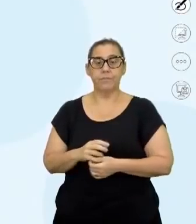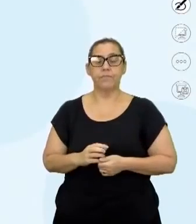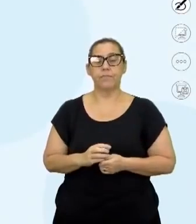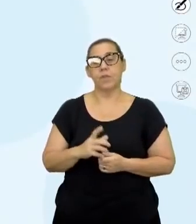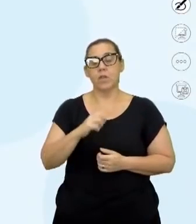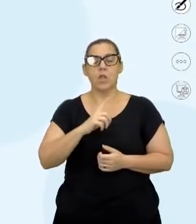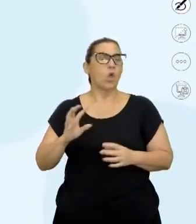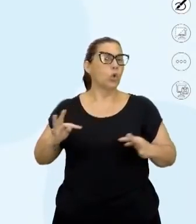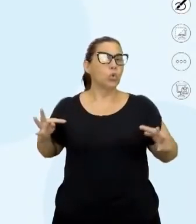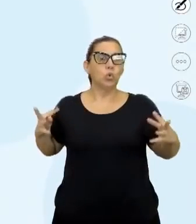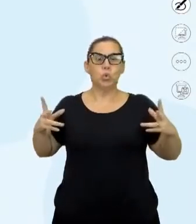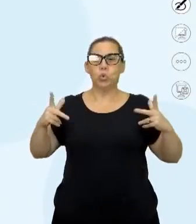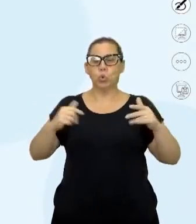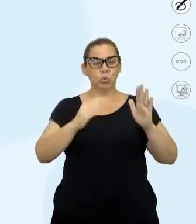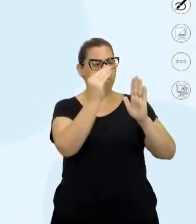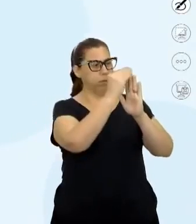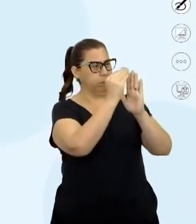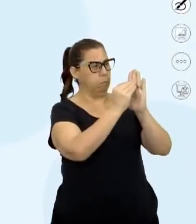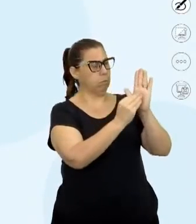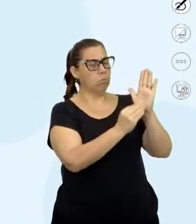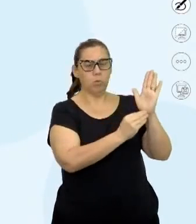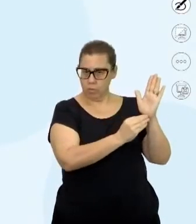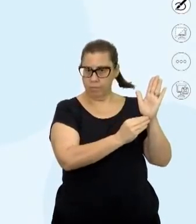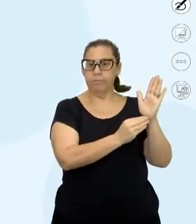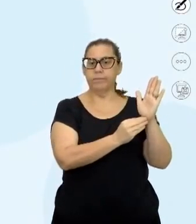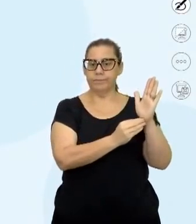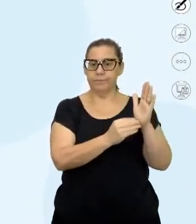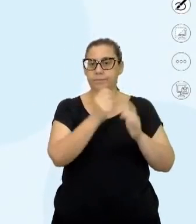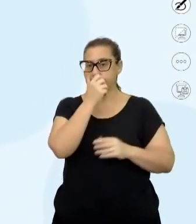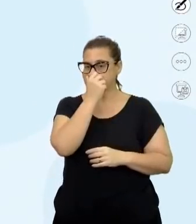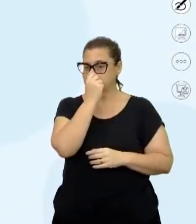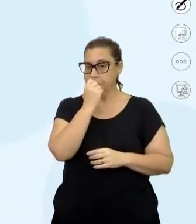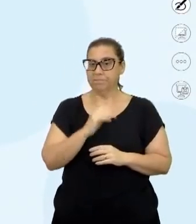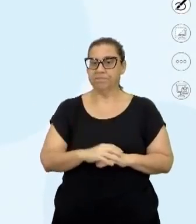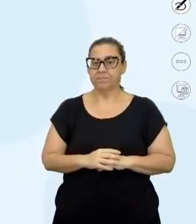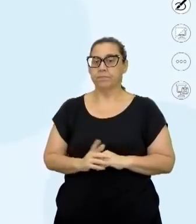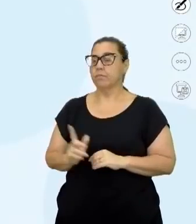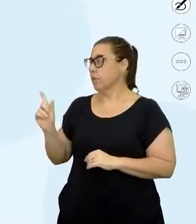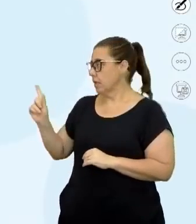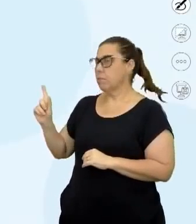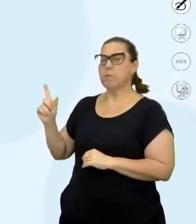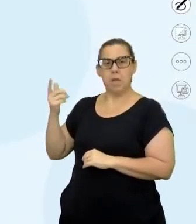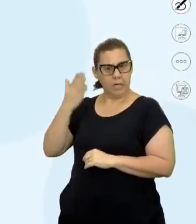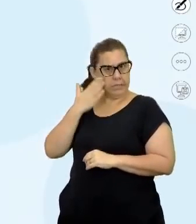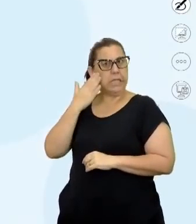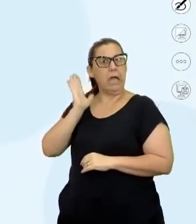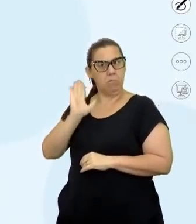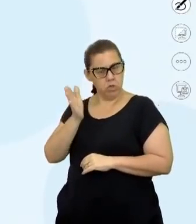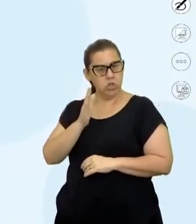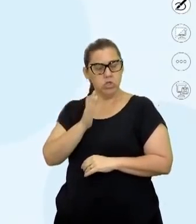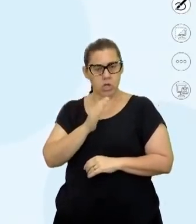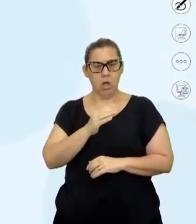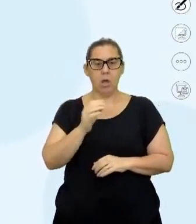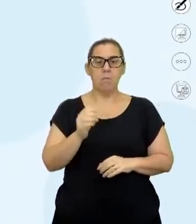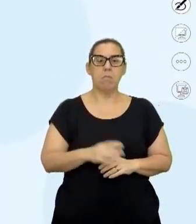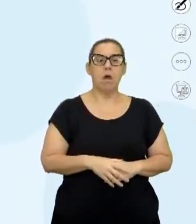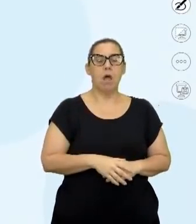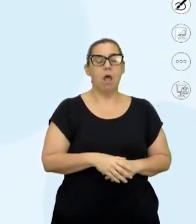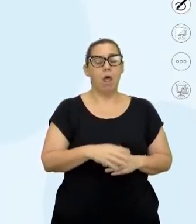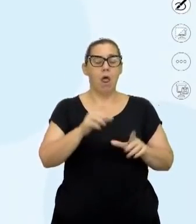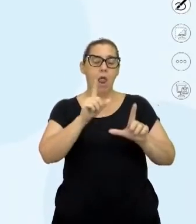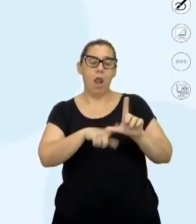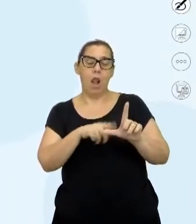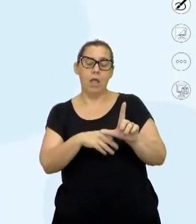é que tem todos os termos possíveis aí. Esta primeira aqui a gente sabe resolver, que é só colocar a letra para um lado, número